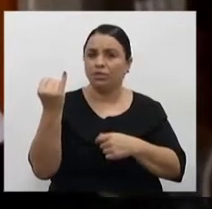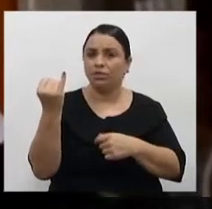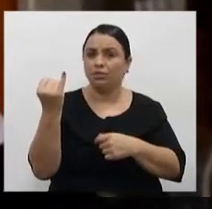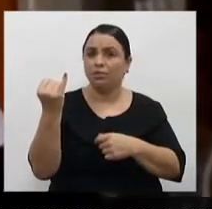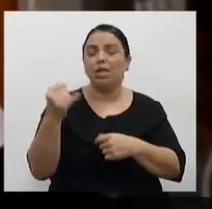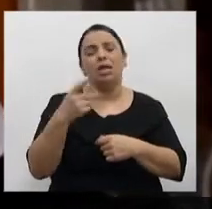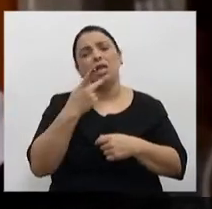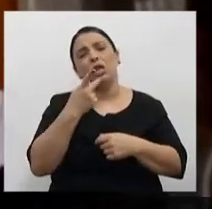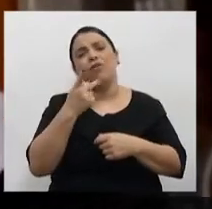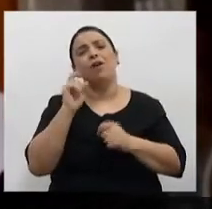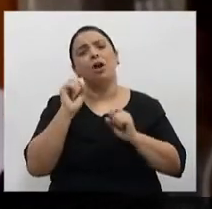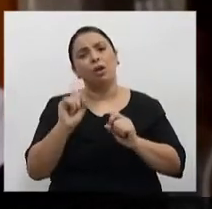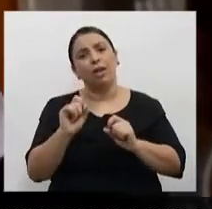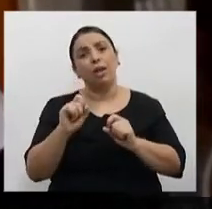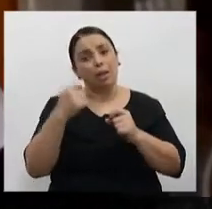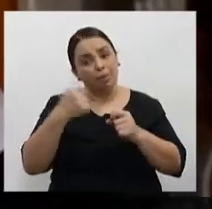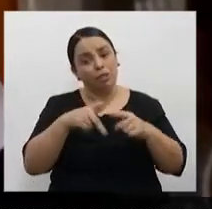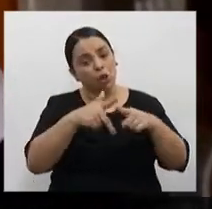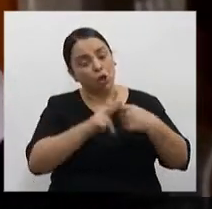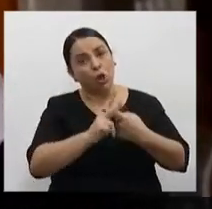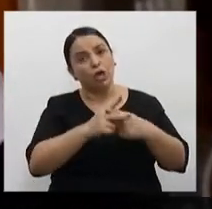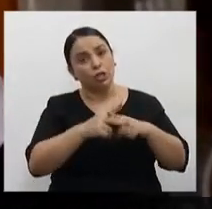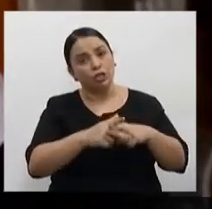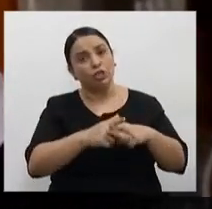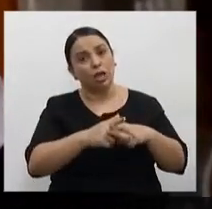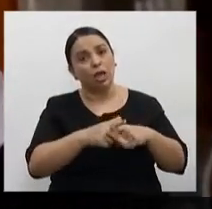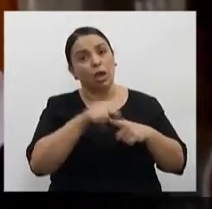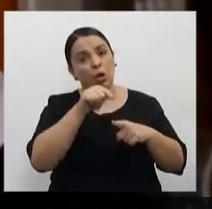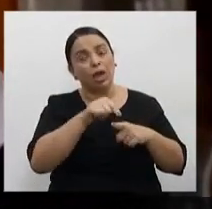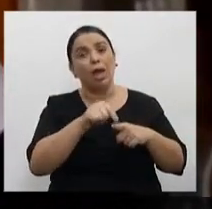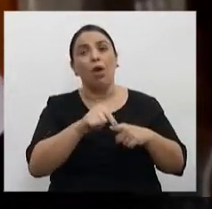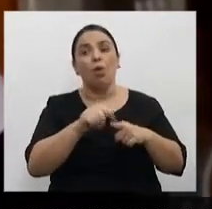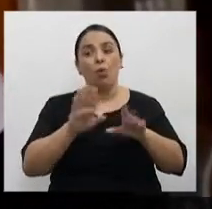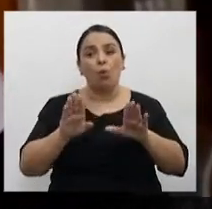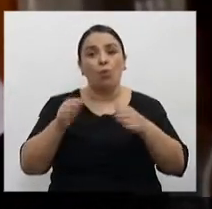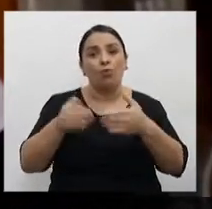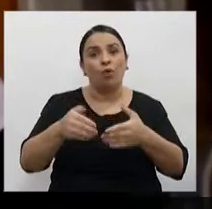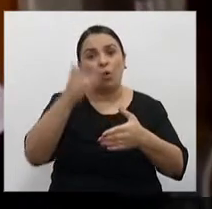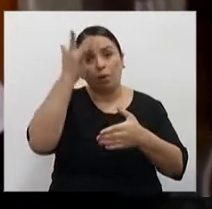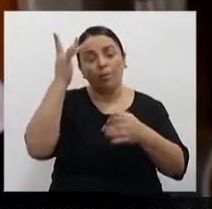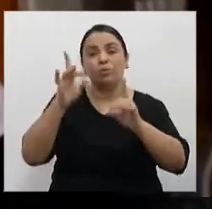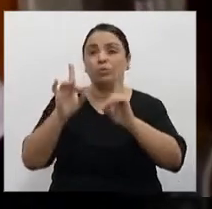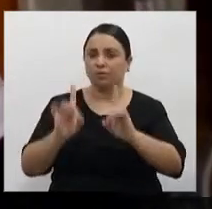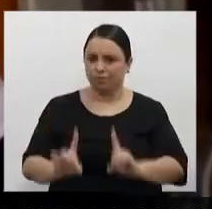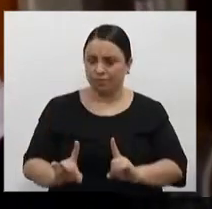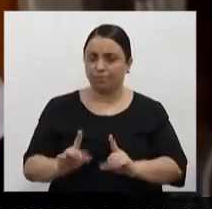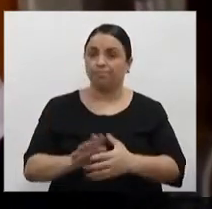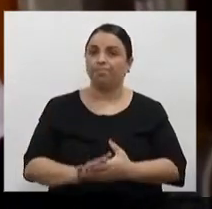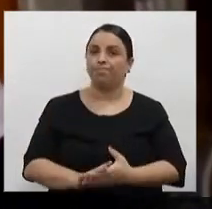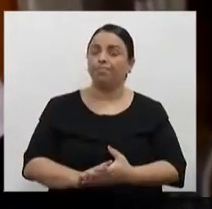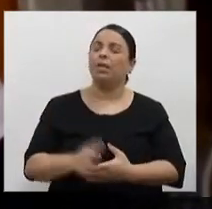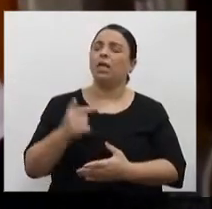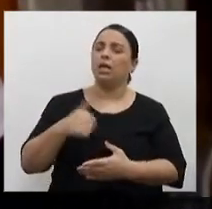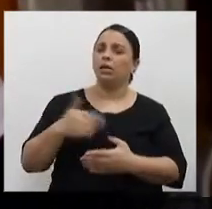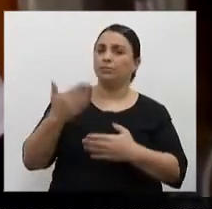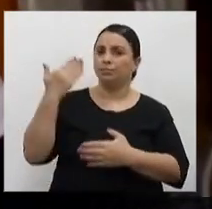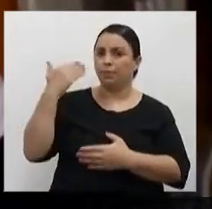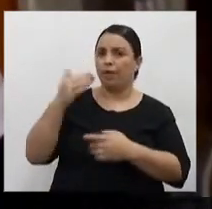necessidades para as pessoas com deficiência. Em fevereiro desse ano, eu levei para a Secretaria Municipal de